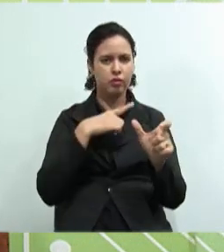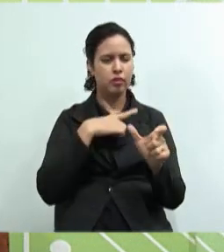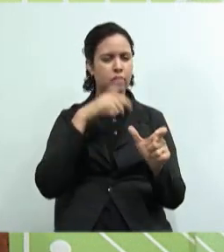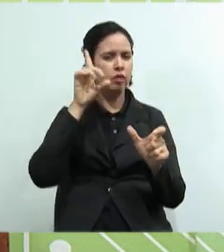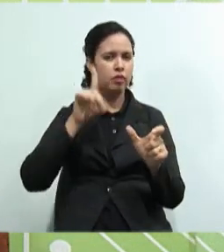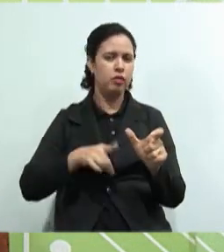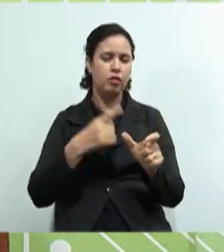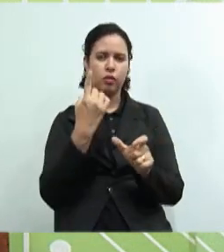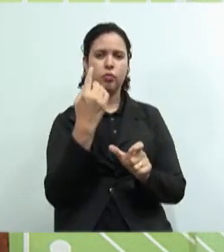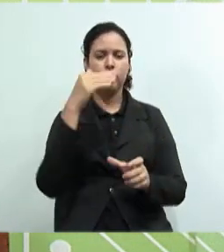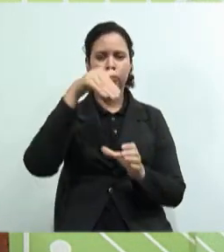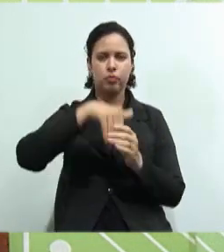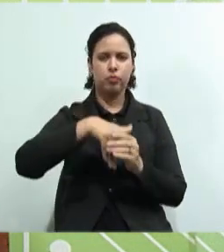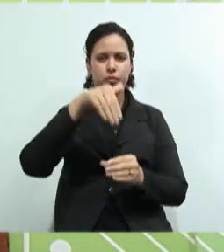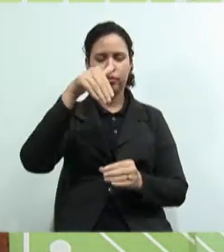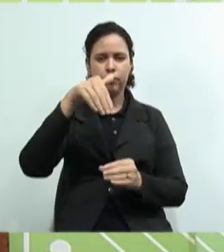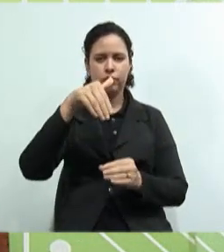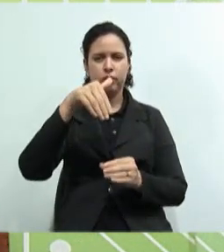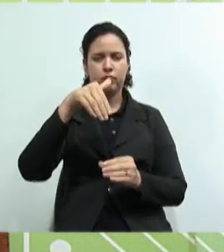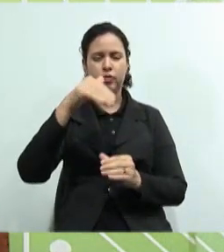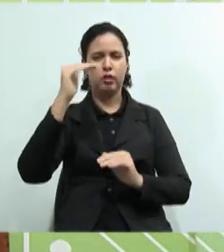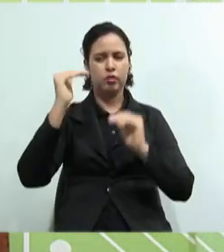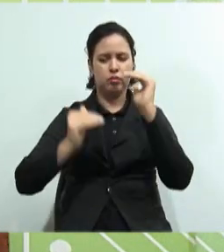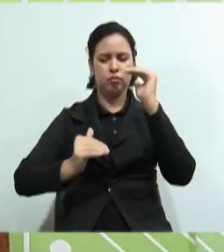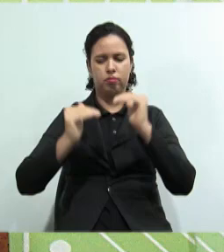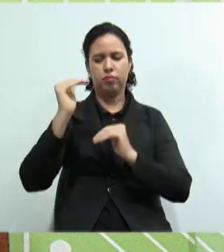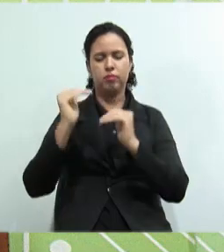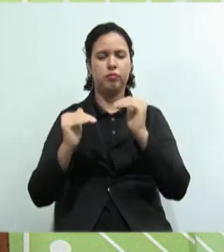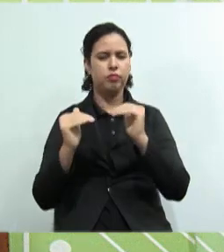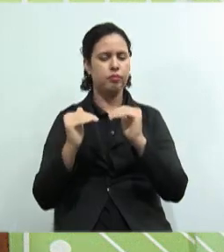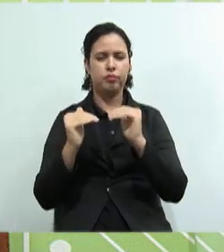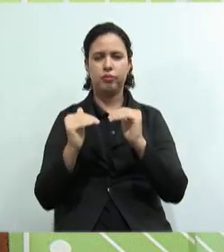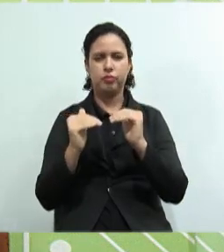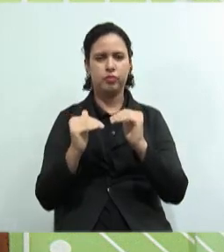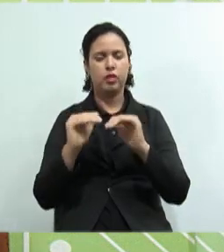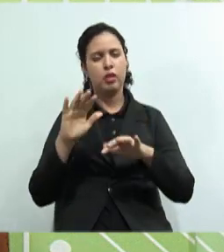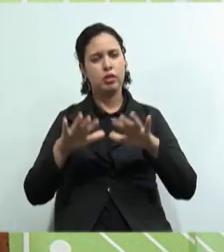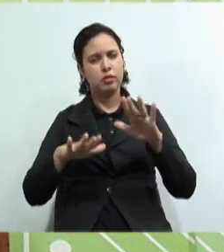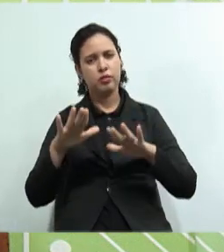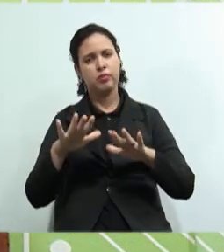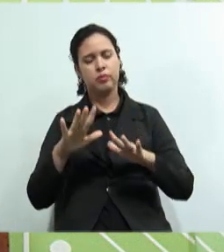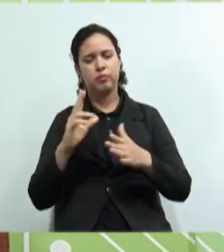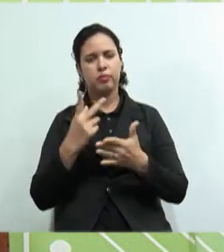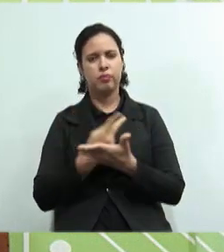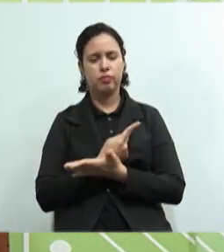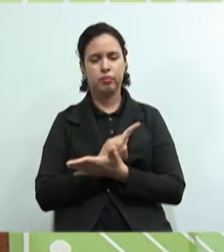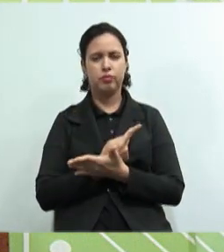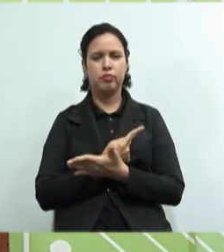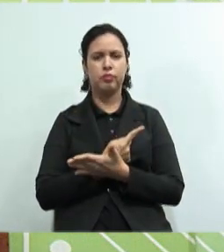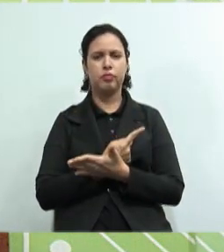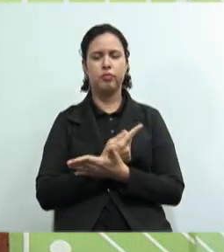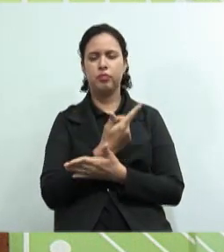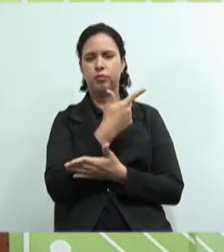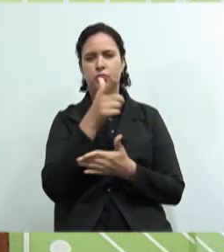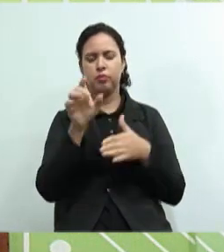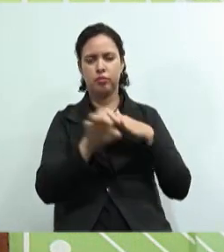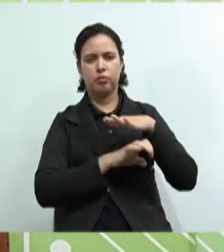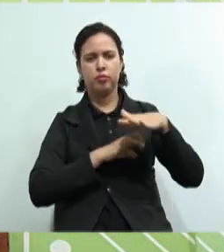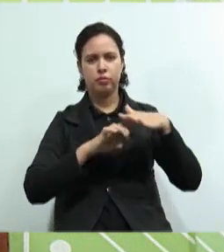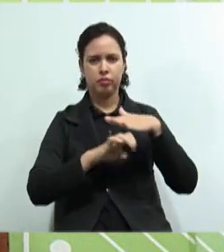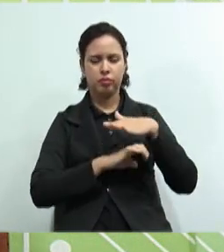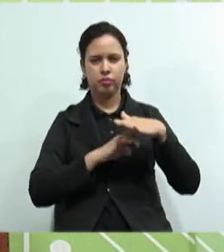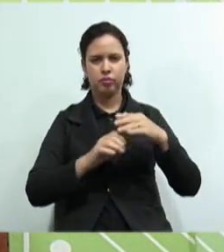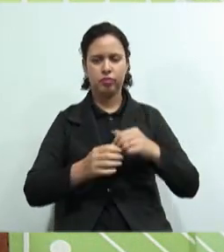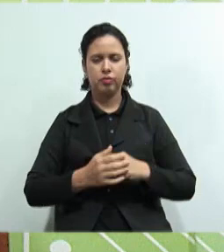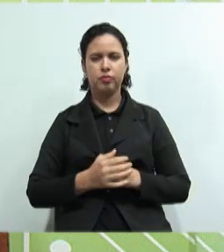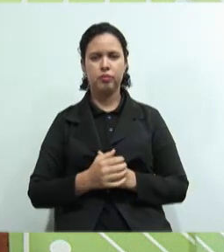ter essa desigualdade muito grande assim, que talvez o nosso peso social pode trazer para as outras organizações, para as outras